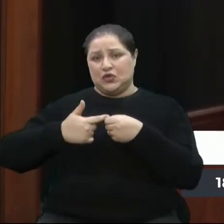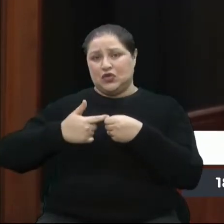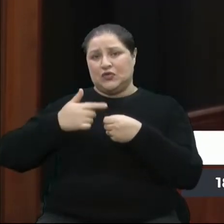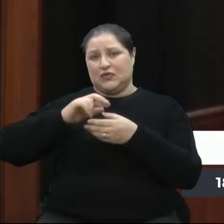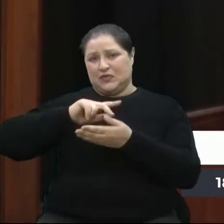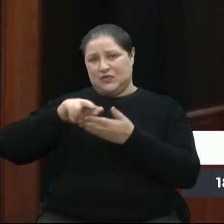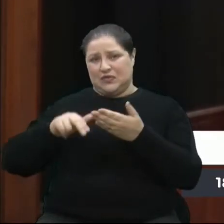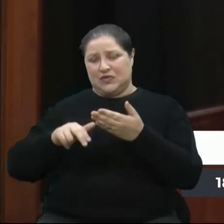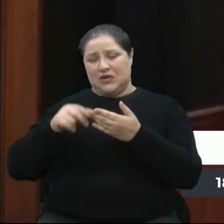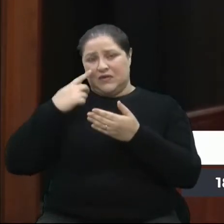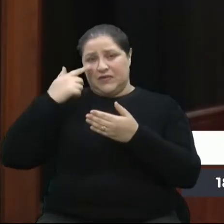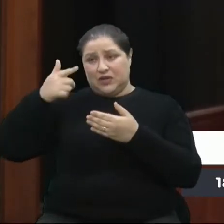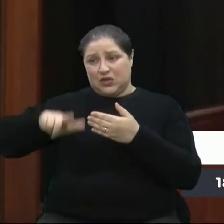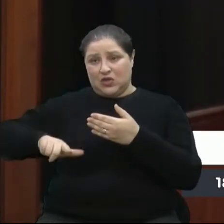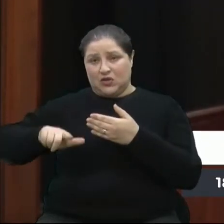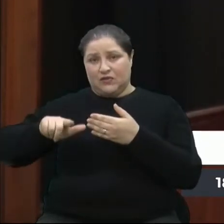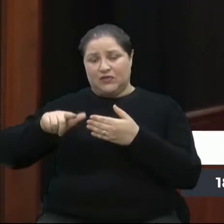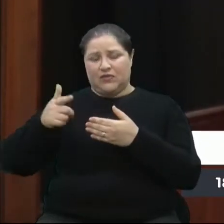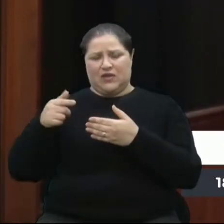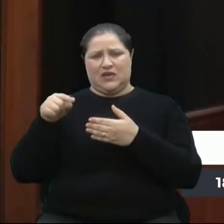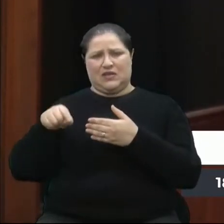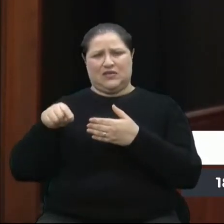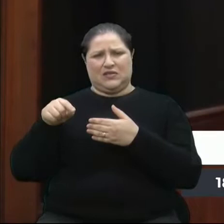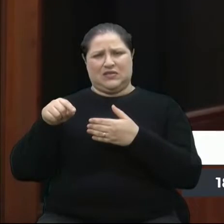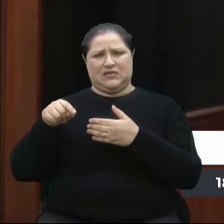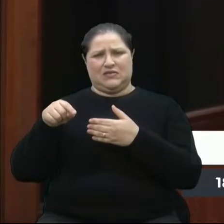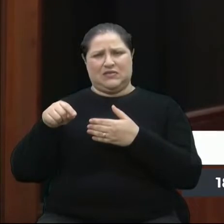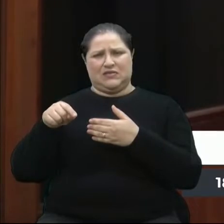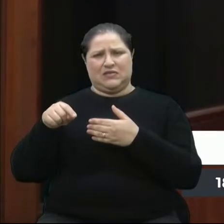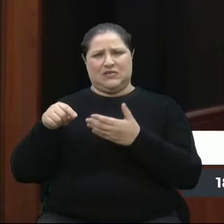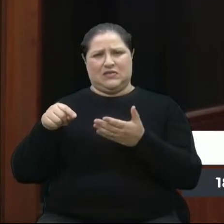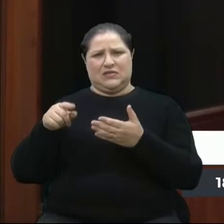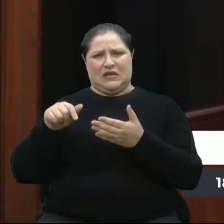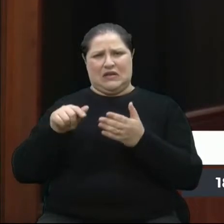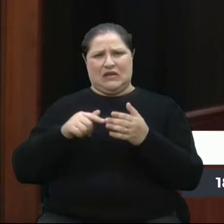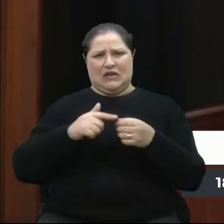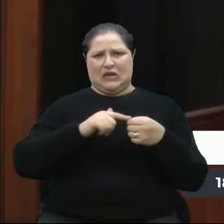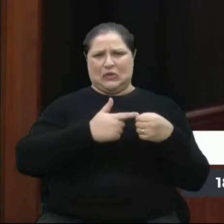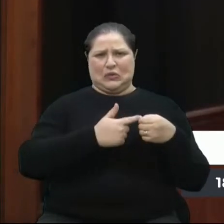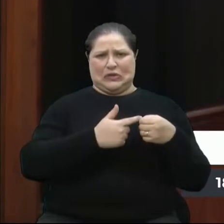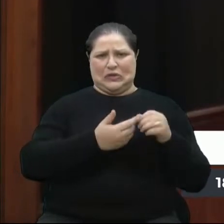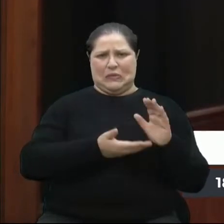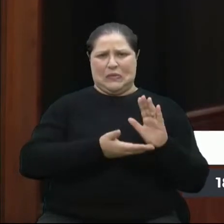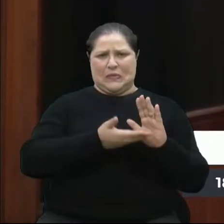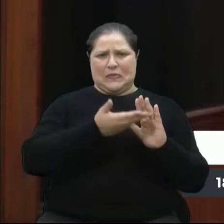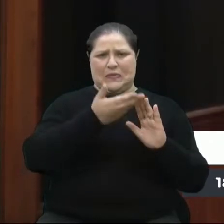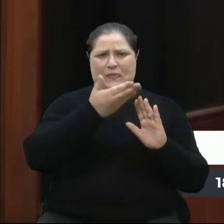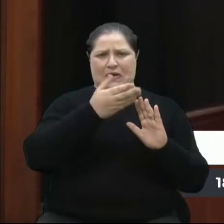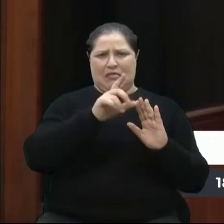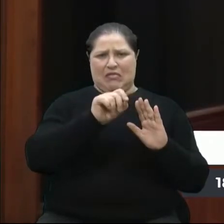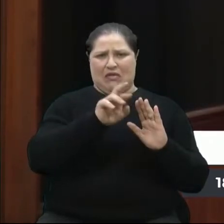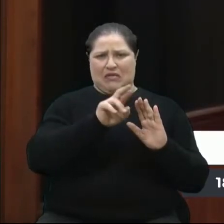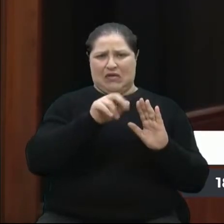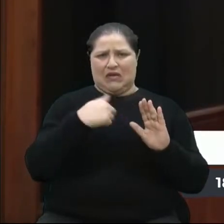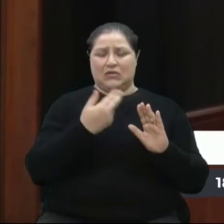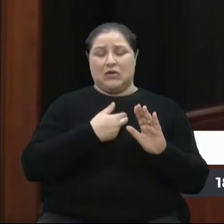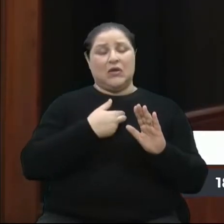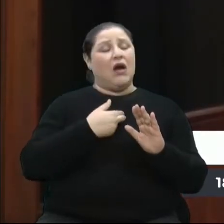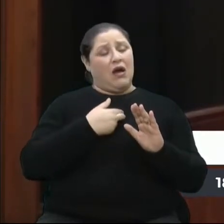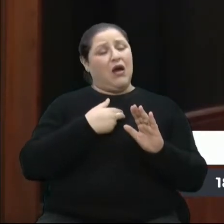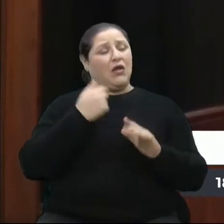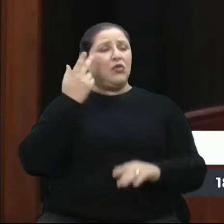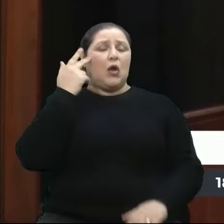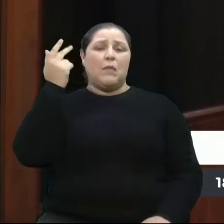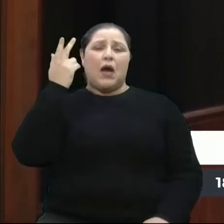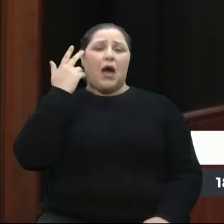rever essa lógica, vai chegar a quanto a gasolina? R$10, e nós vamos achar normal. Nós vamos